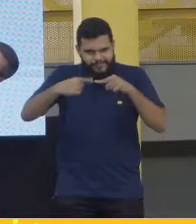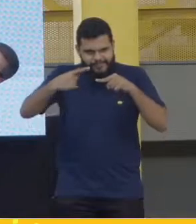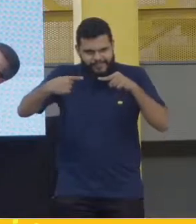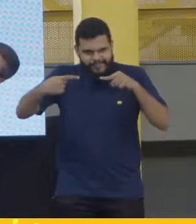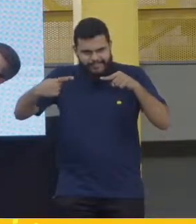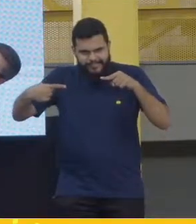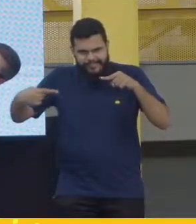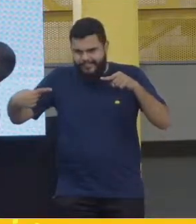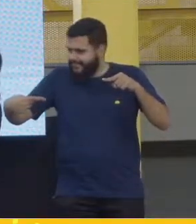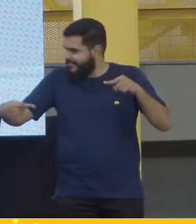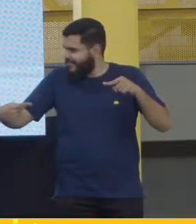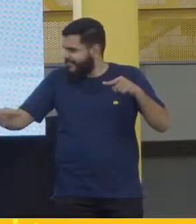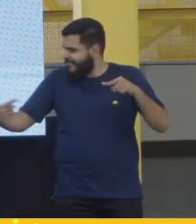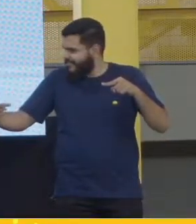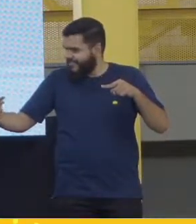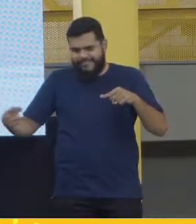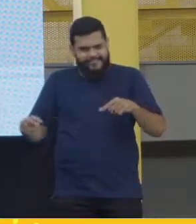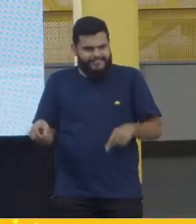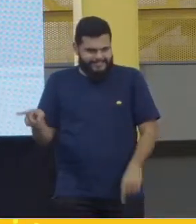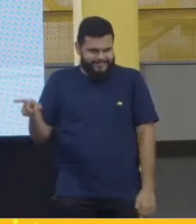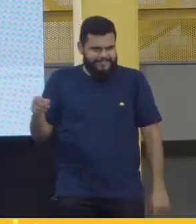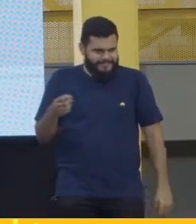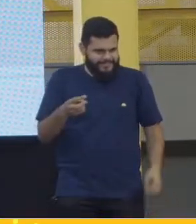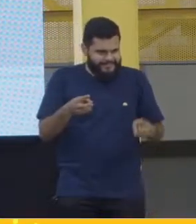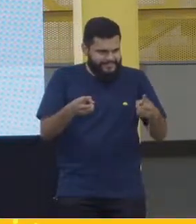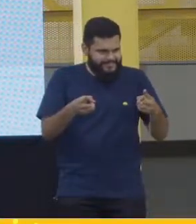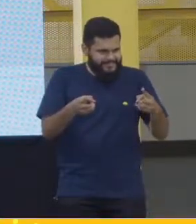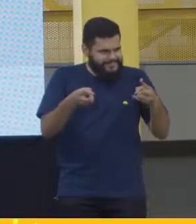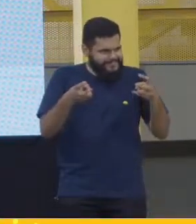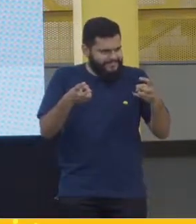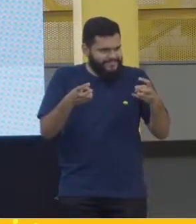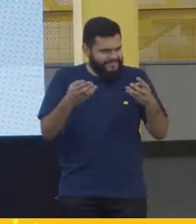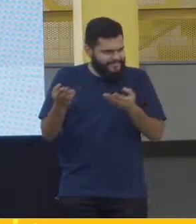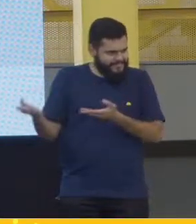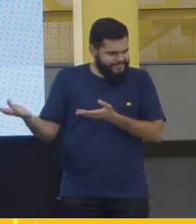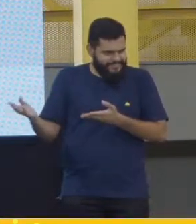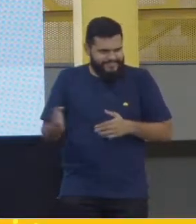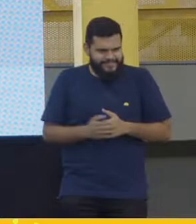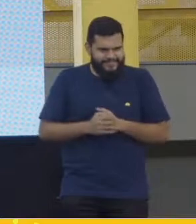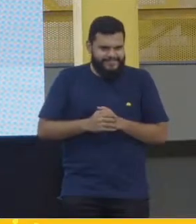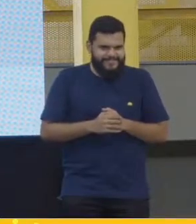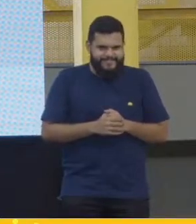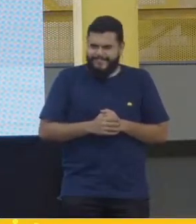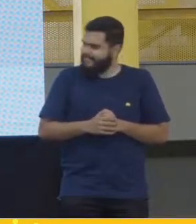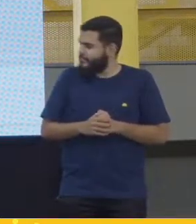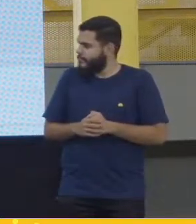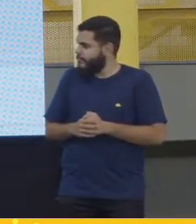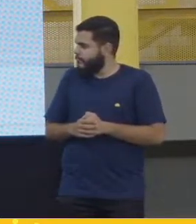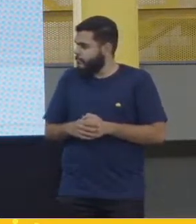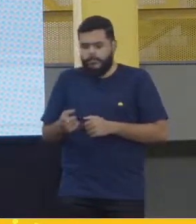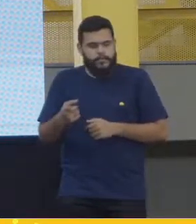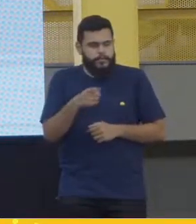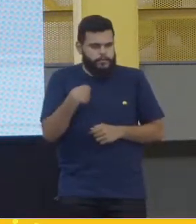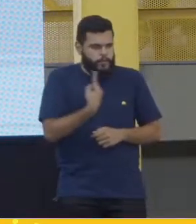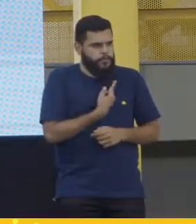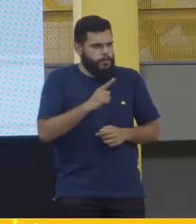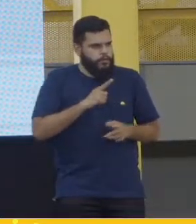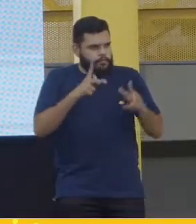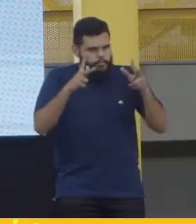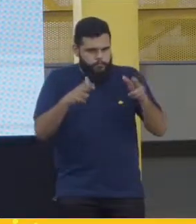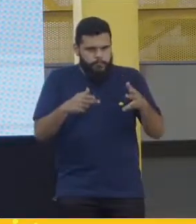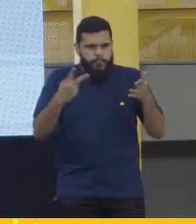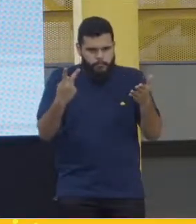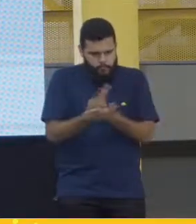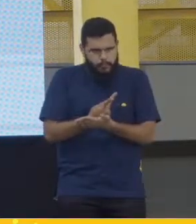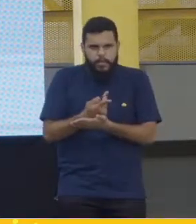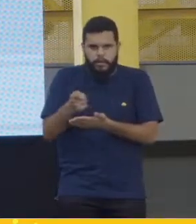Aguenta fazer isso aqui quanto tempo? Né? Então, a gente tem a mesma coisa